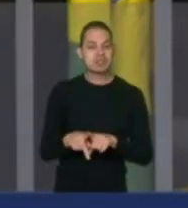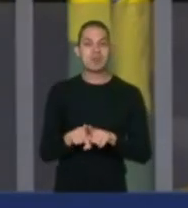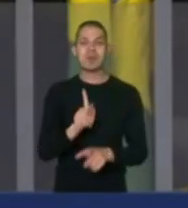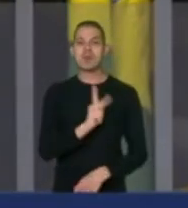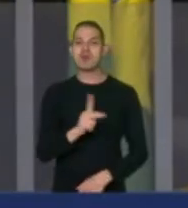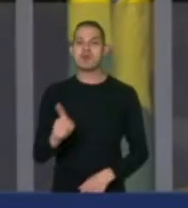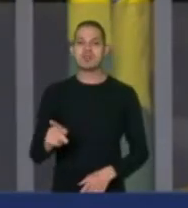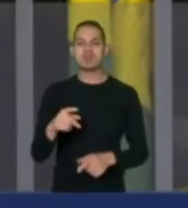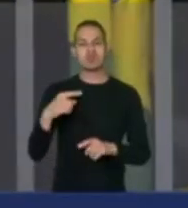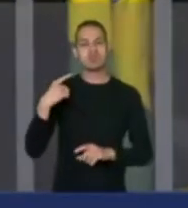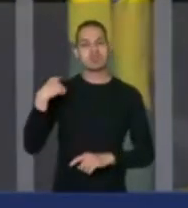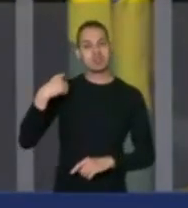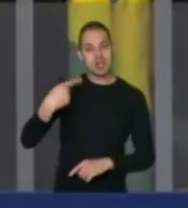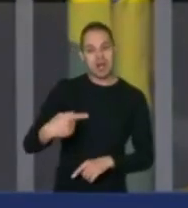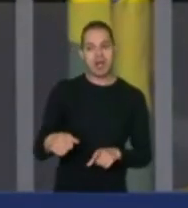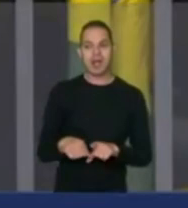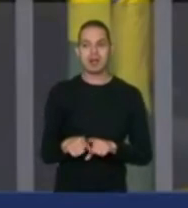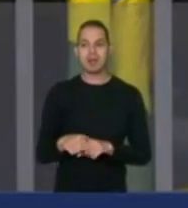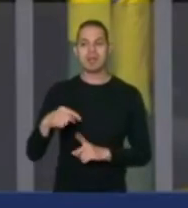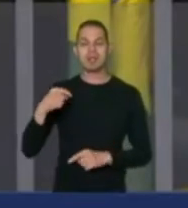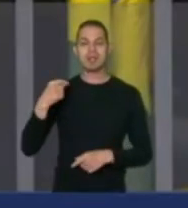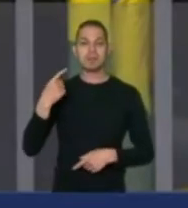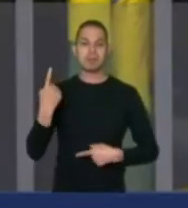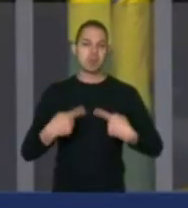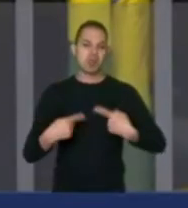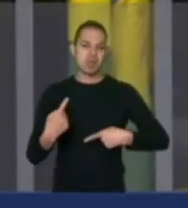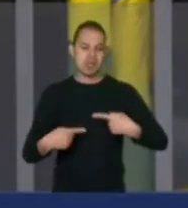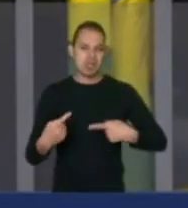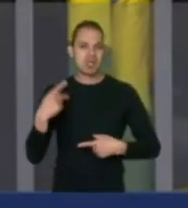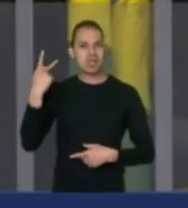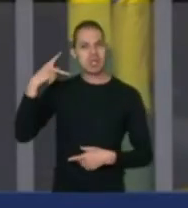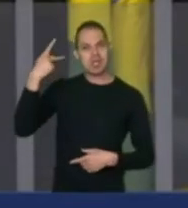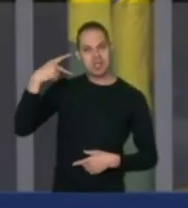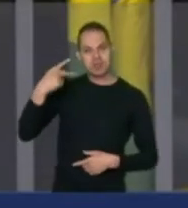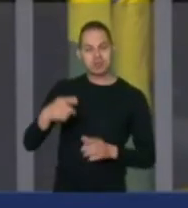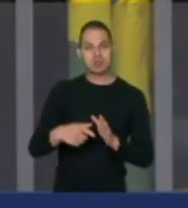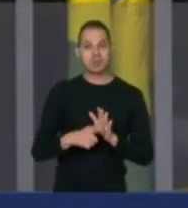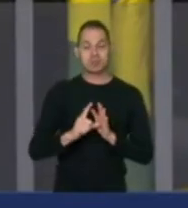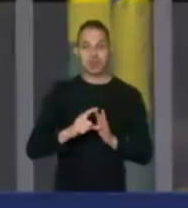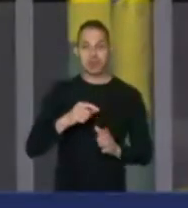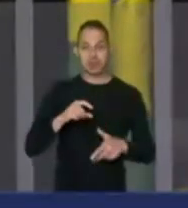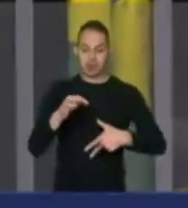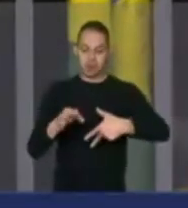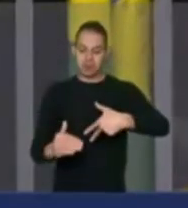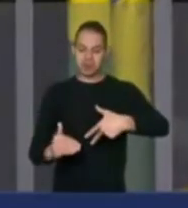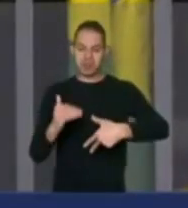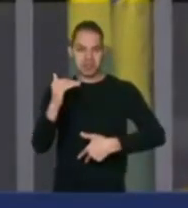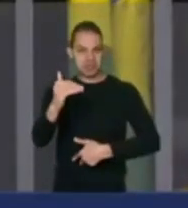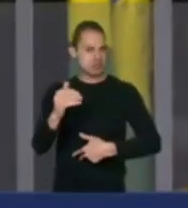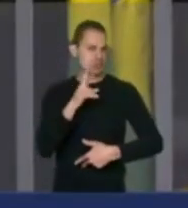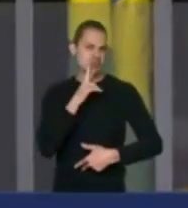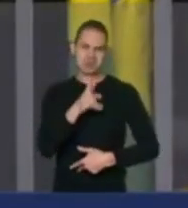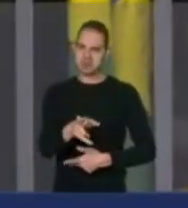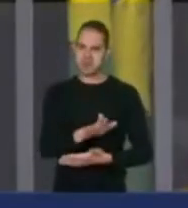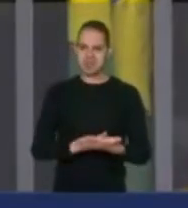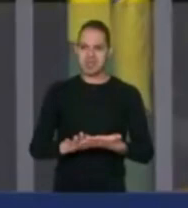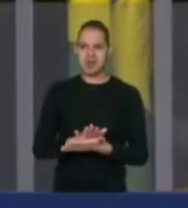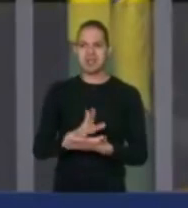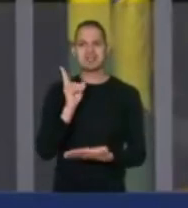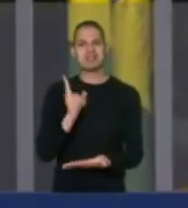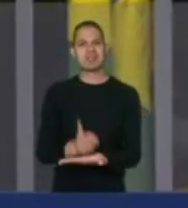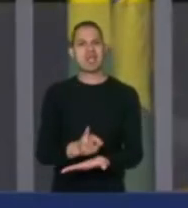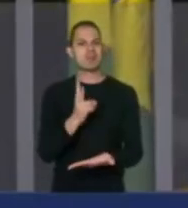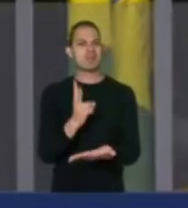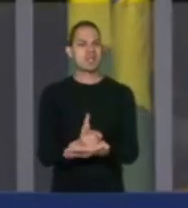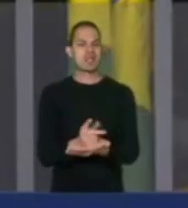direito, consultando políticos e, lamentavelmente, sem a opinião do próprio ministro, que não se dignou a dar resposta. Estão sempre aí na